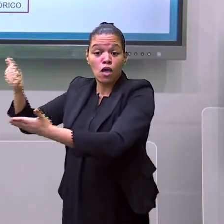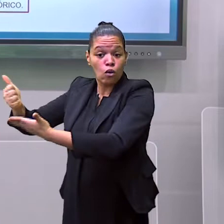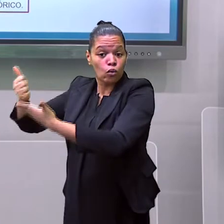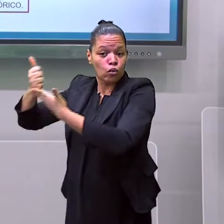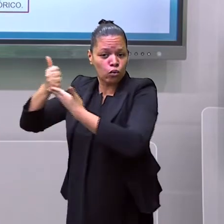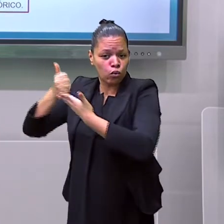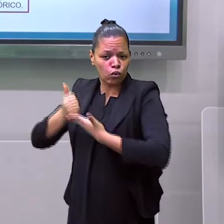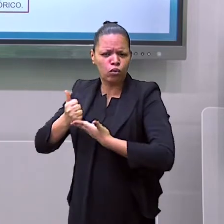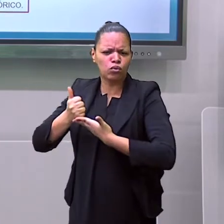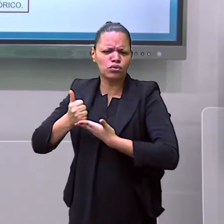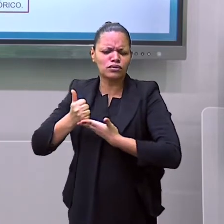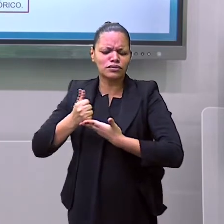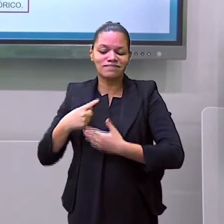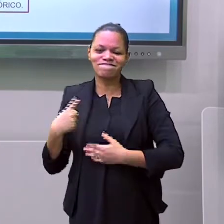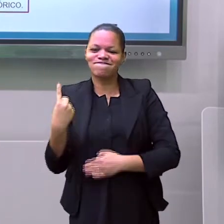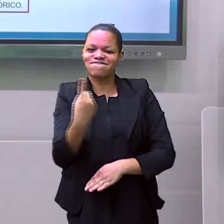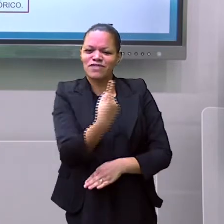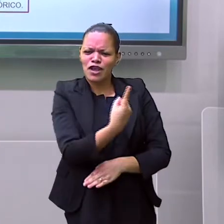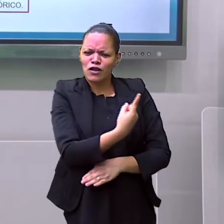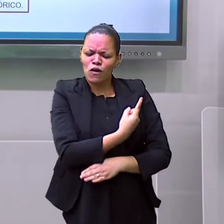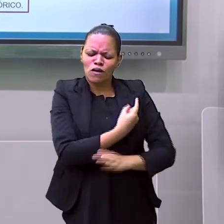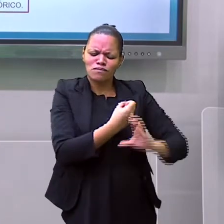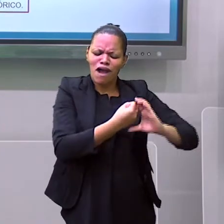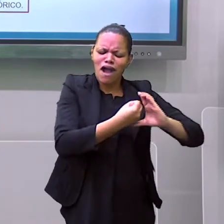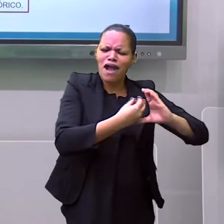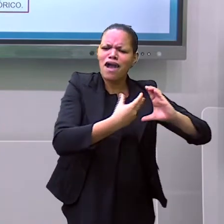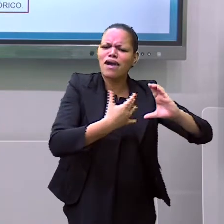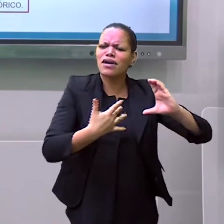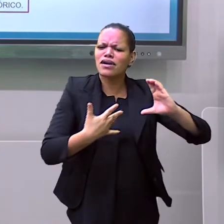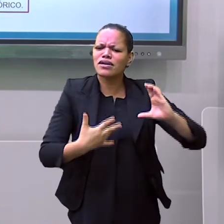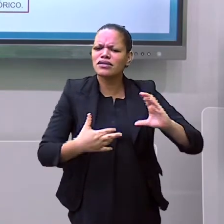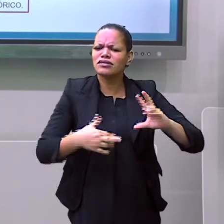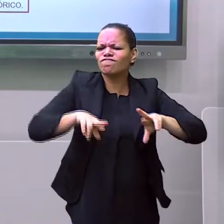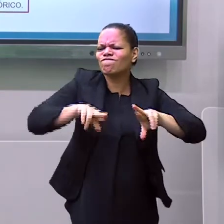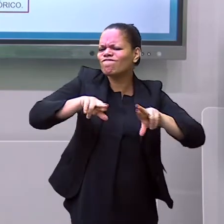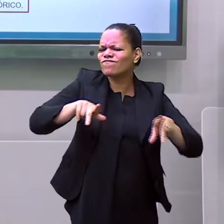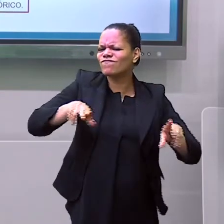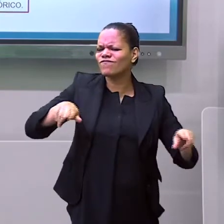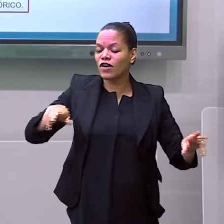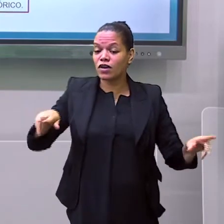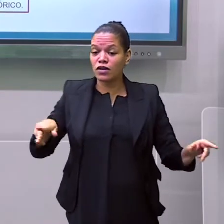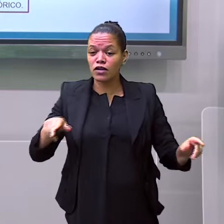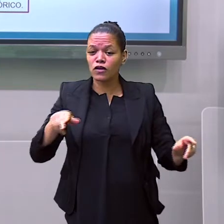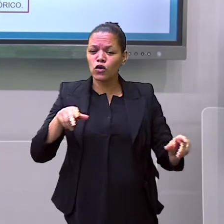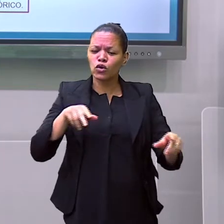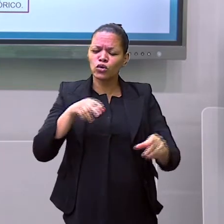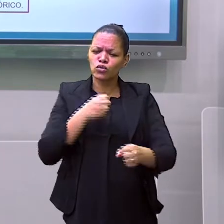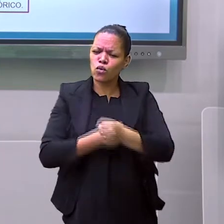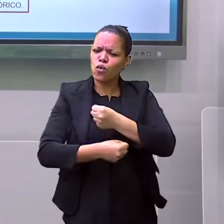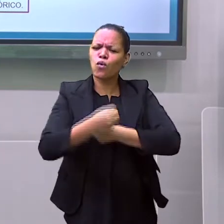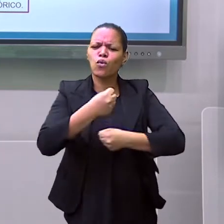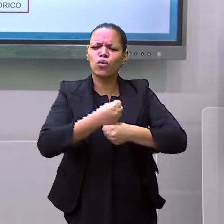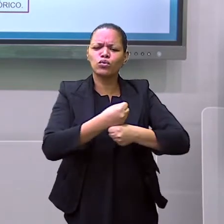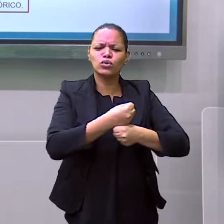história peculiar, uma característica diferente dos anos 50 e dos anos